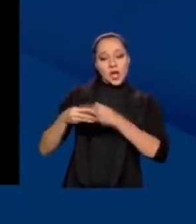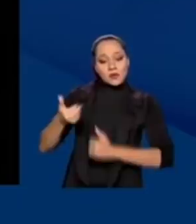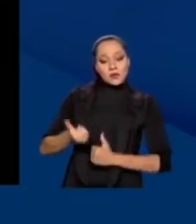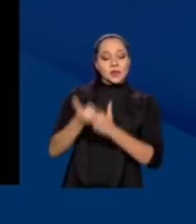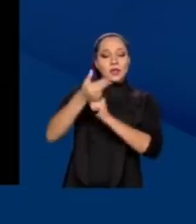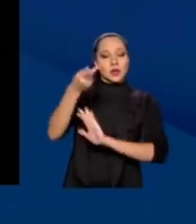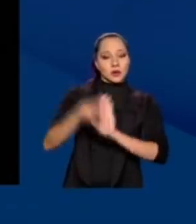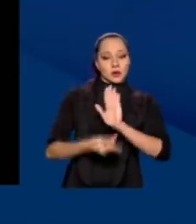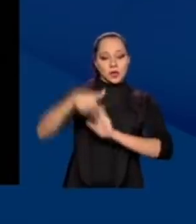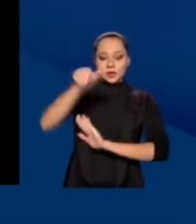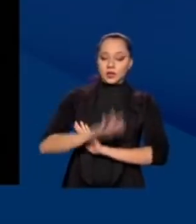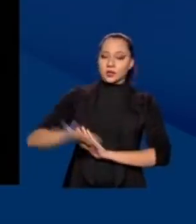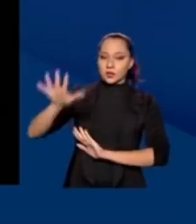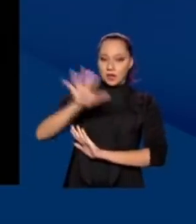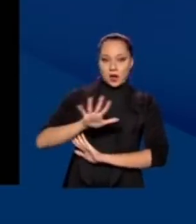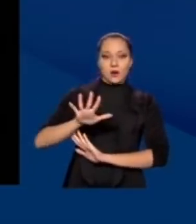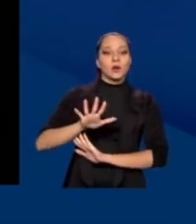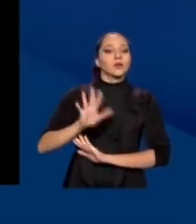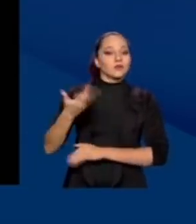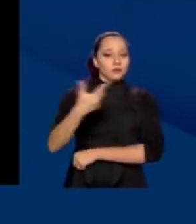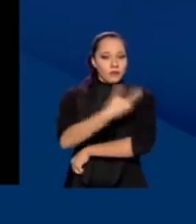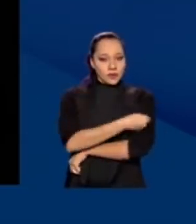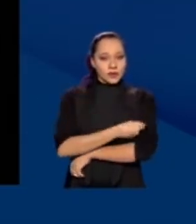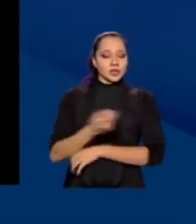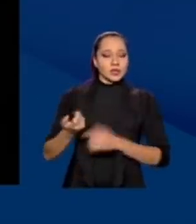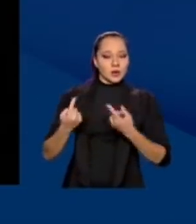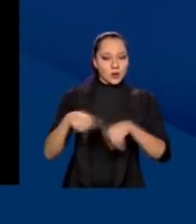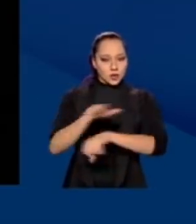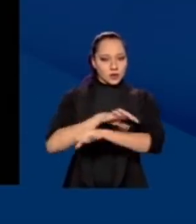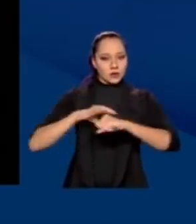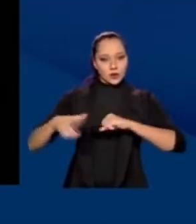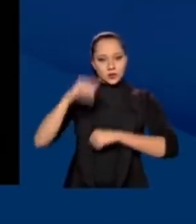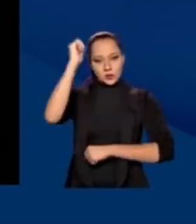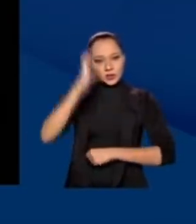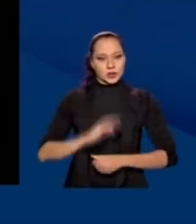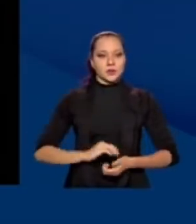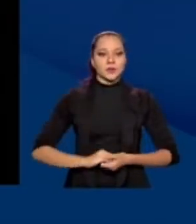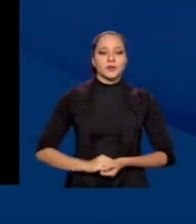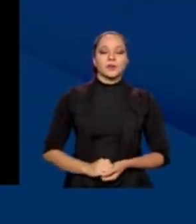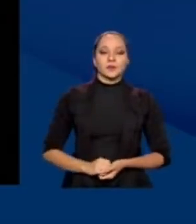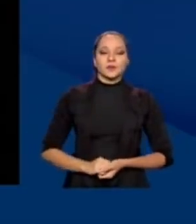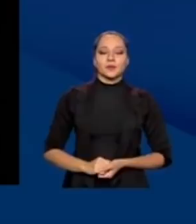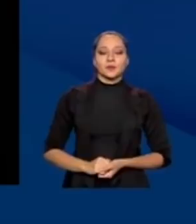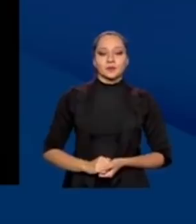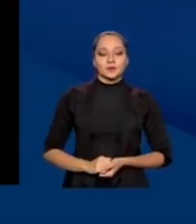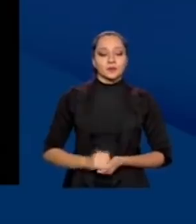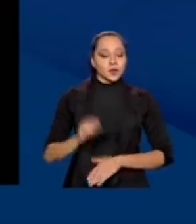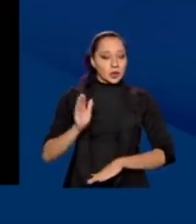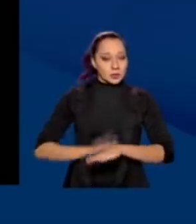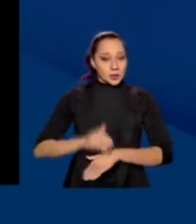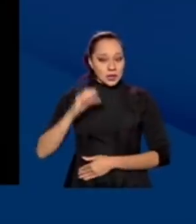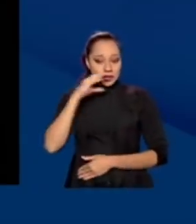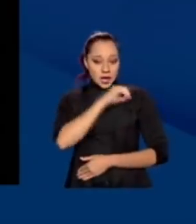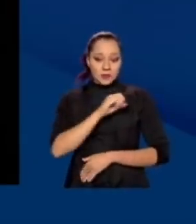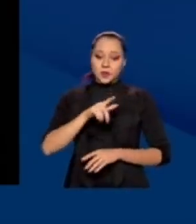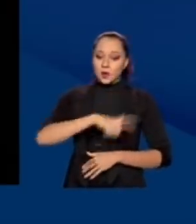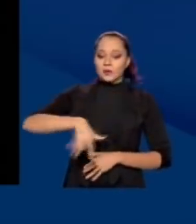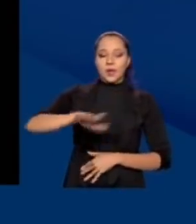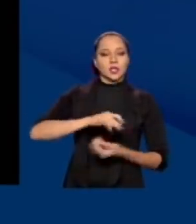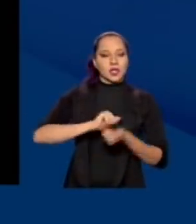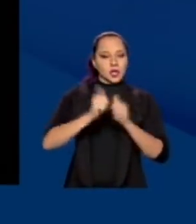reforçar o Plano Nacional de Operacionalização da Vacinação contra a Covid-19. Para viabilizar um ambiente adequado